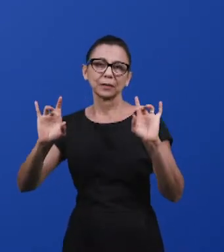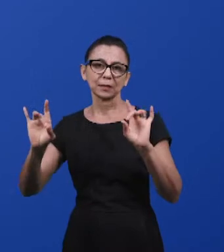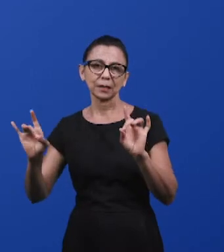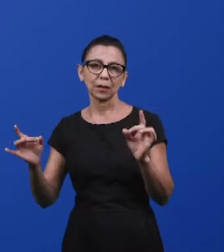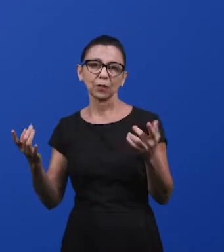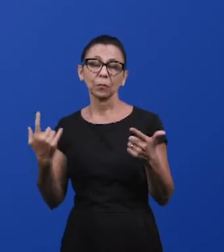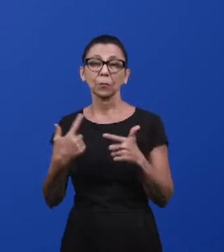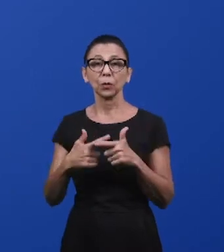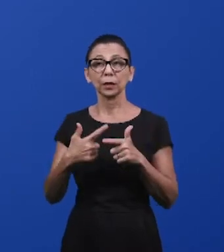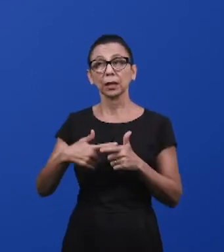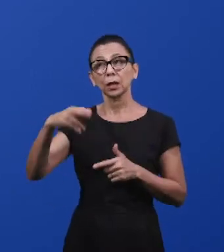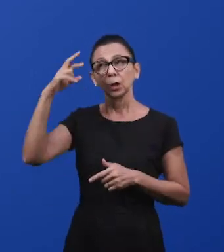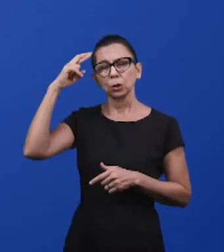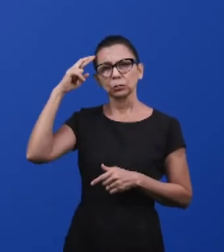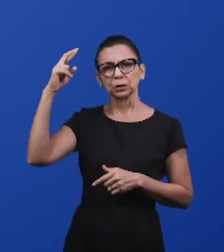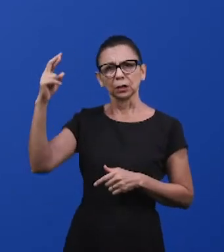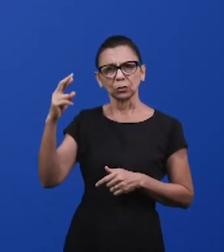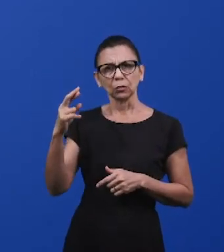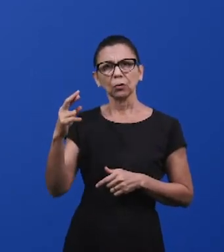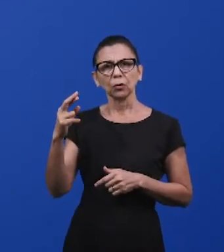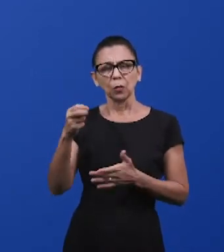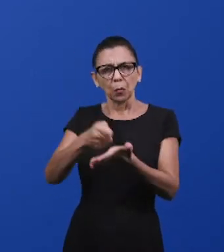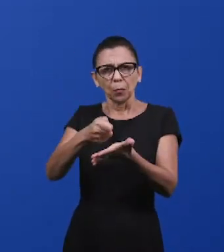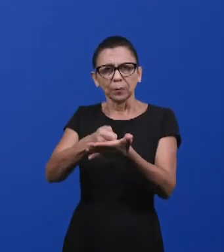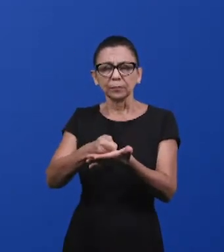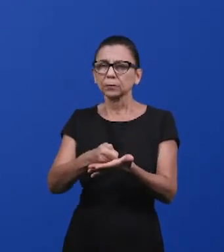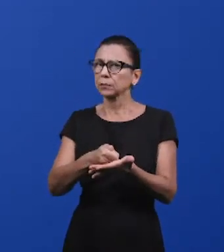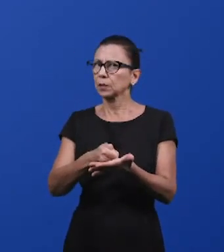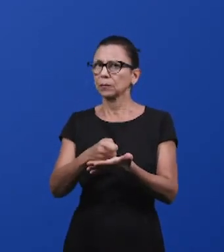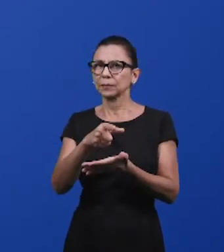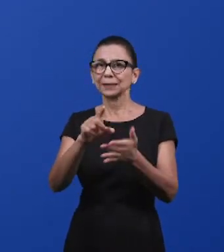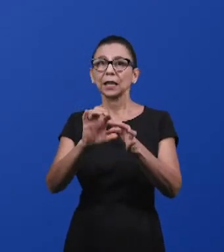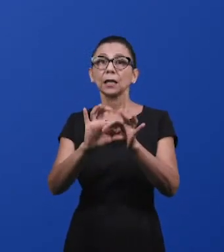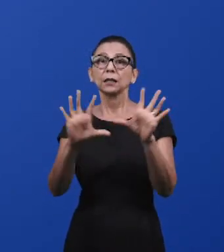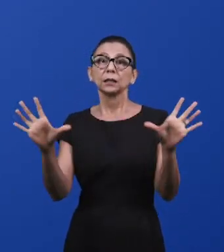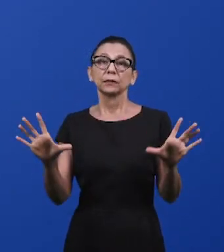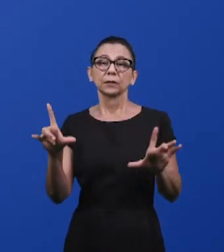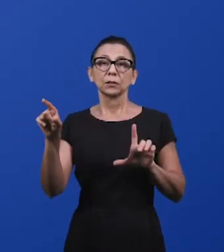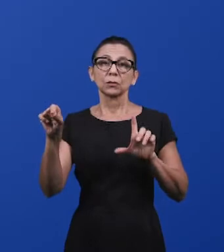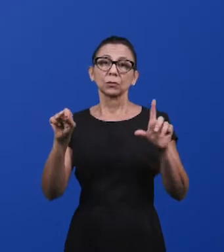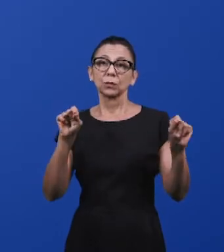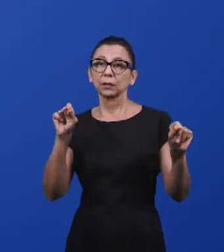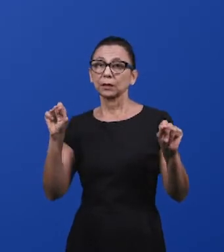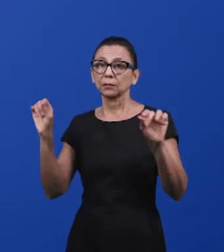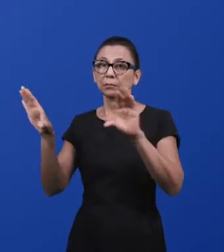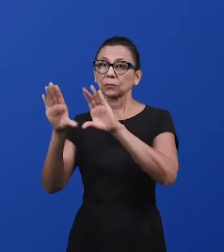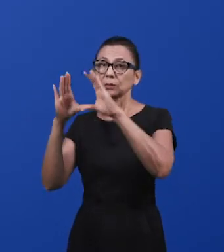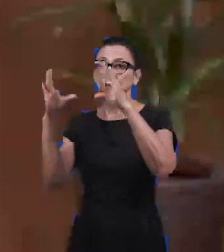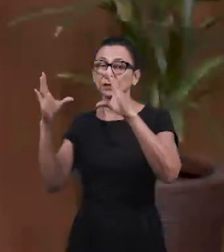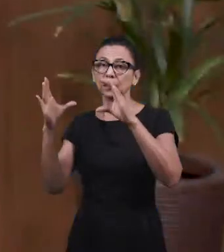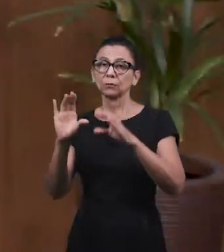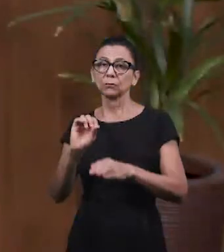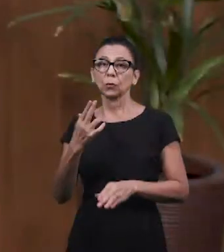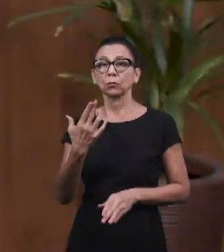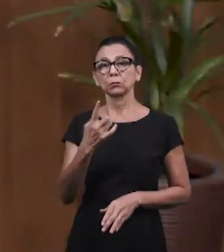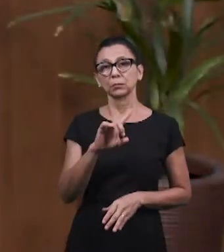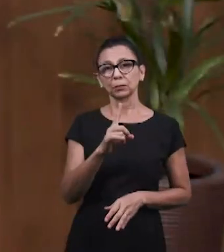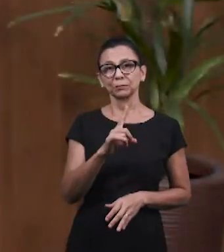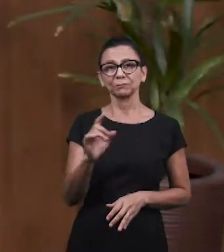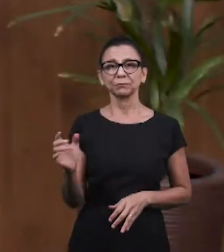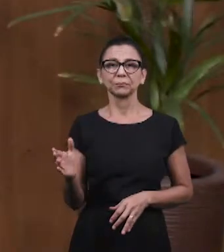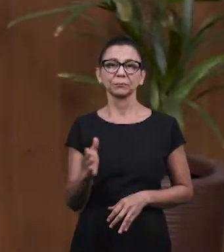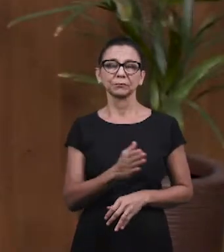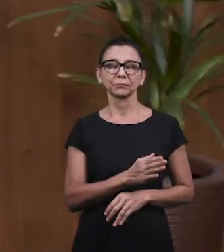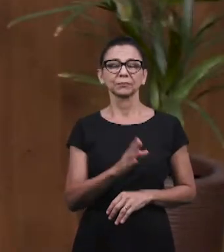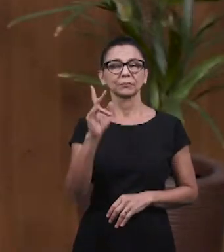de querer ou não querer participar desta grande festa. Amém? A paz do Senhor Jesus a todos. Amém, pastor Eduardo, a